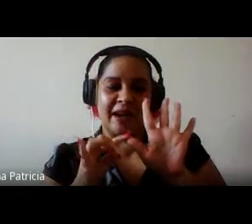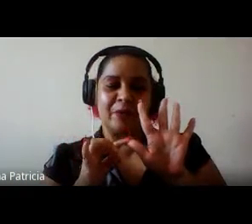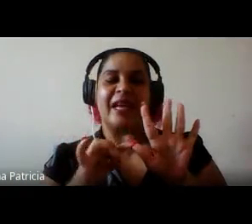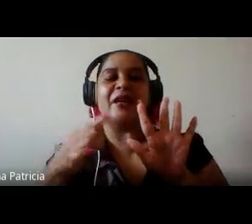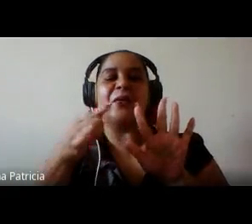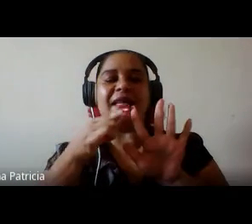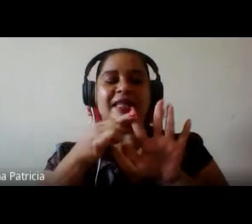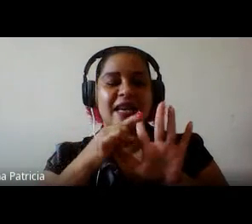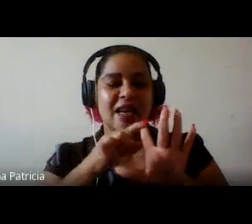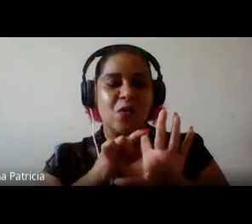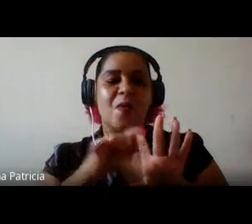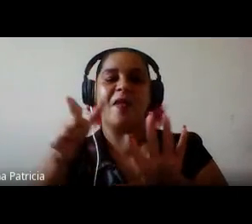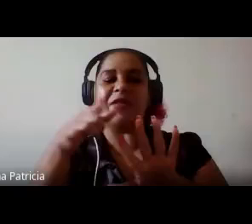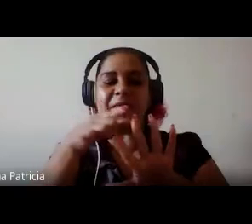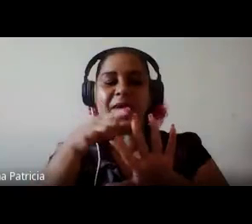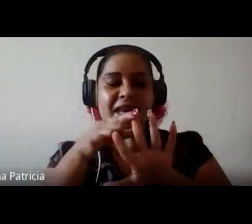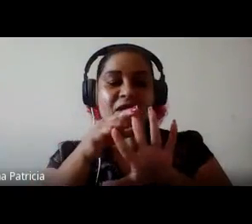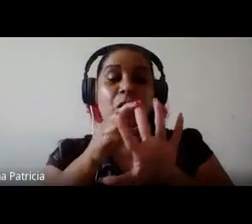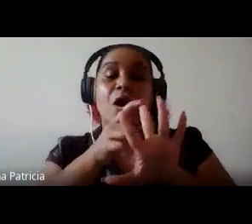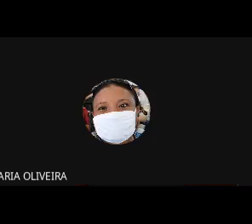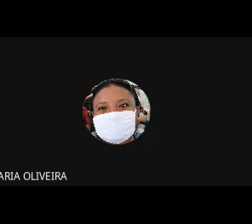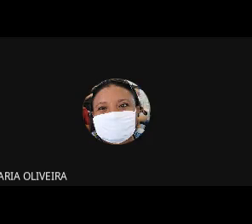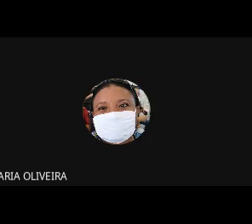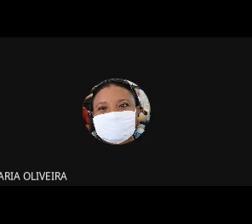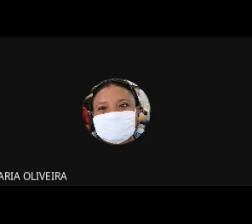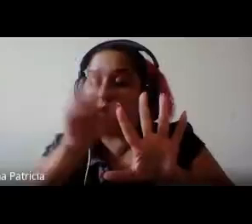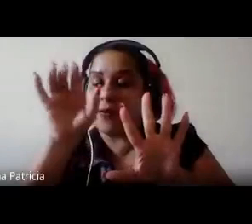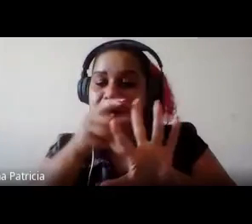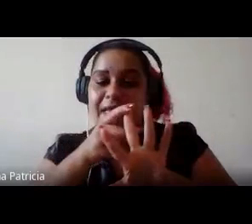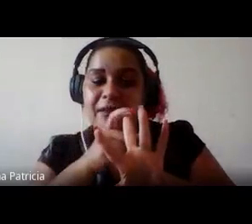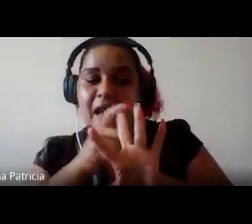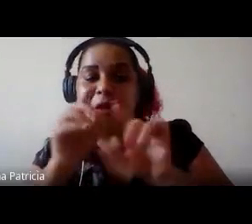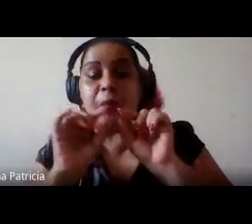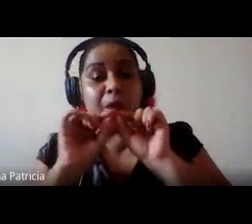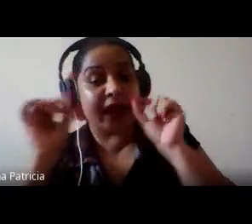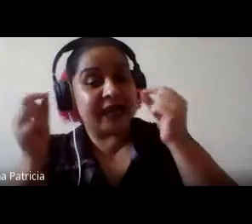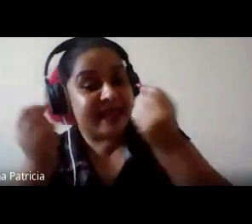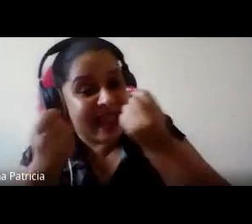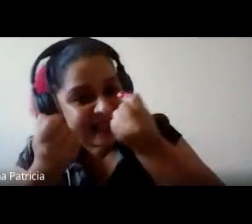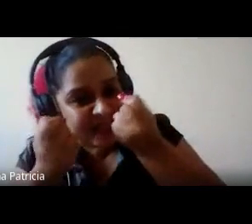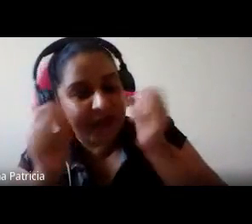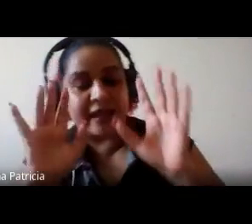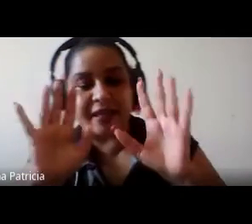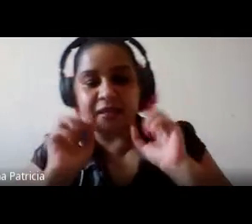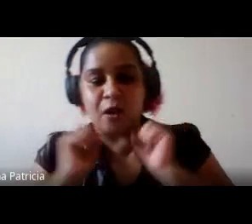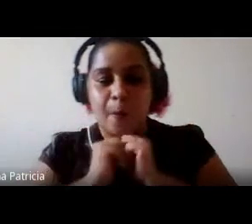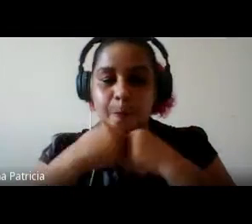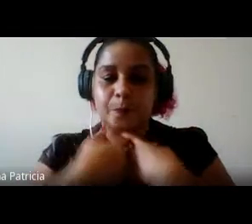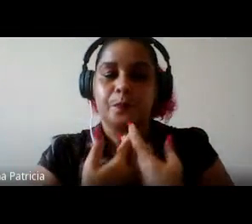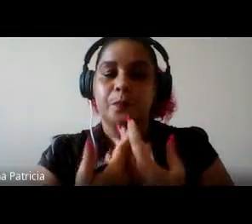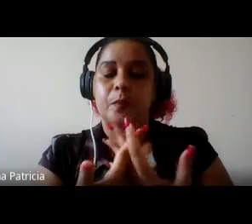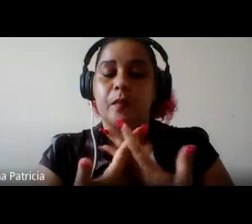a articulação, com o movimento, com a configuração da mão, porque dessas diferenças.